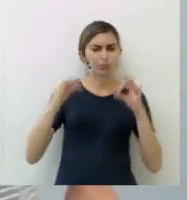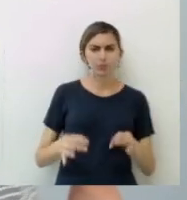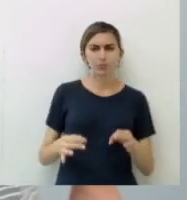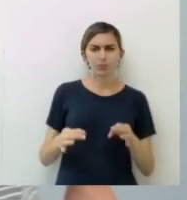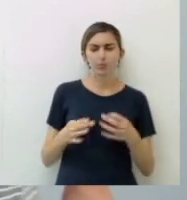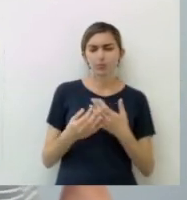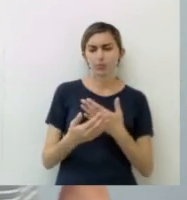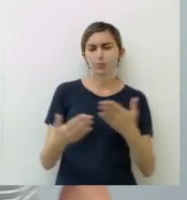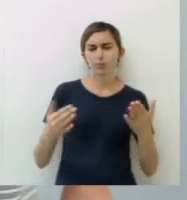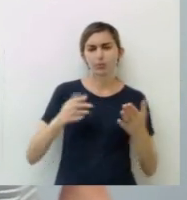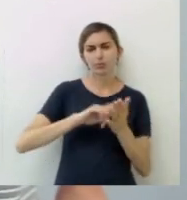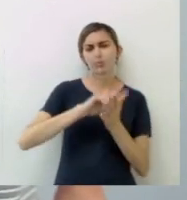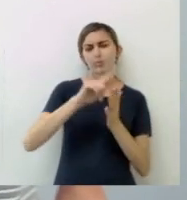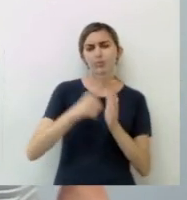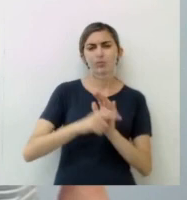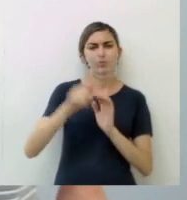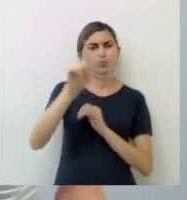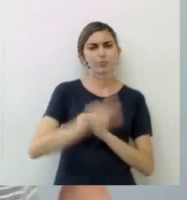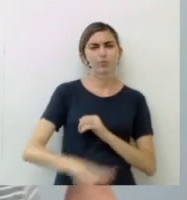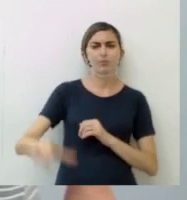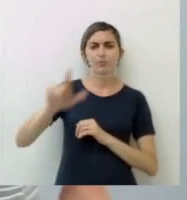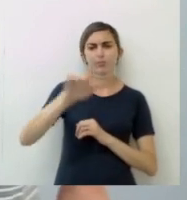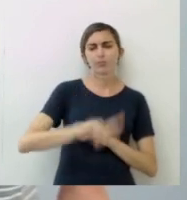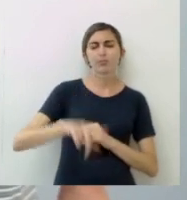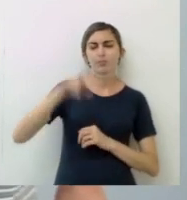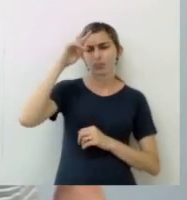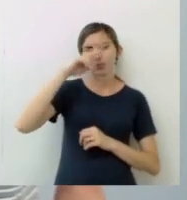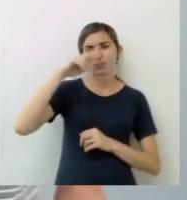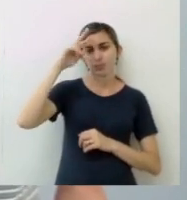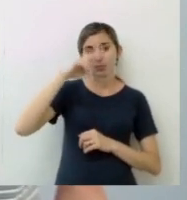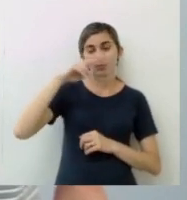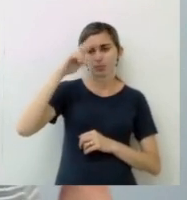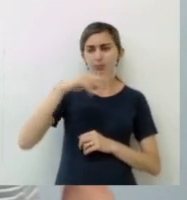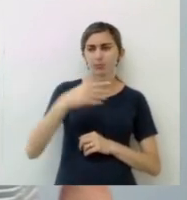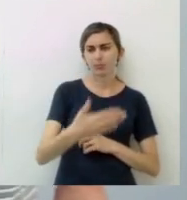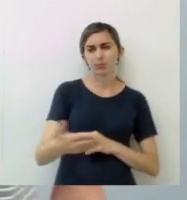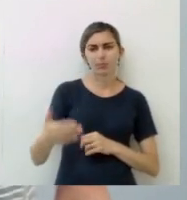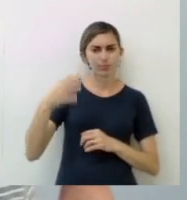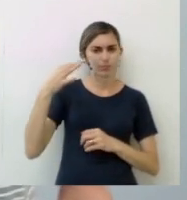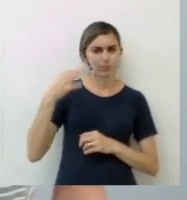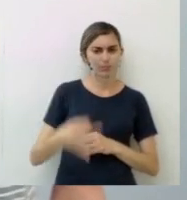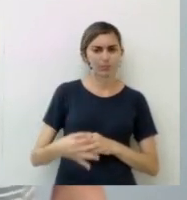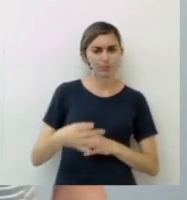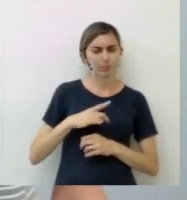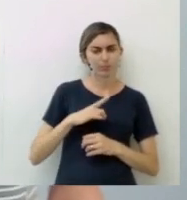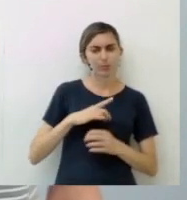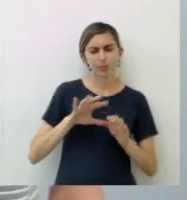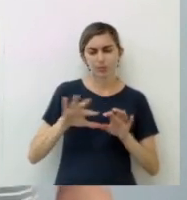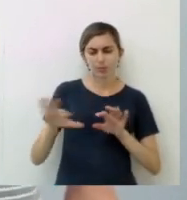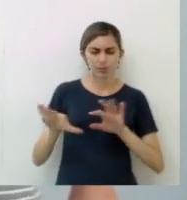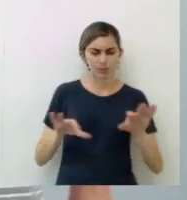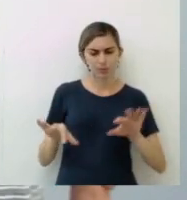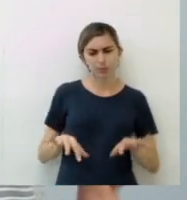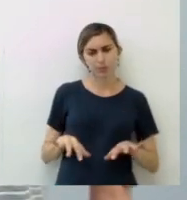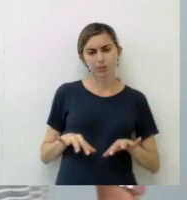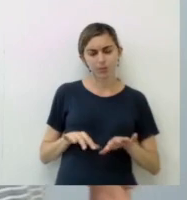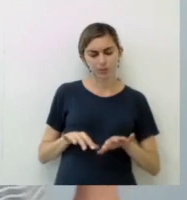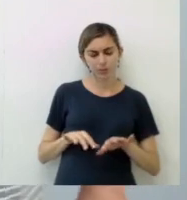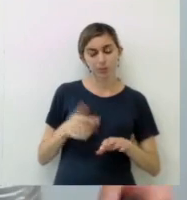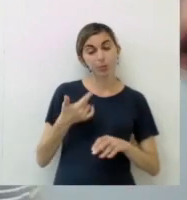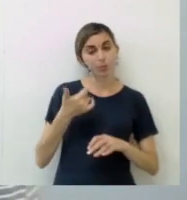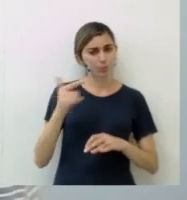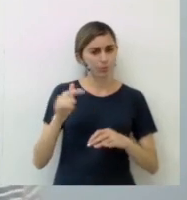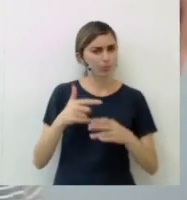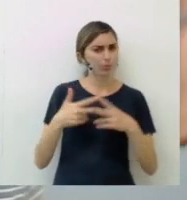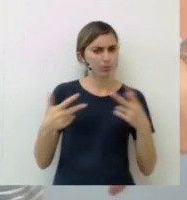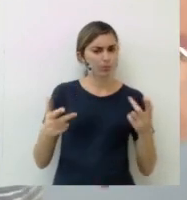justamente dos gêneros literários. Lembrem-se disso, certo? Essa divisão entre... E outra